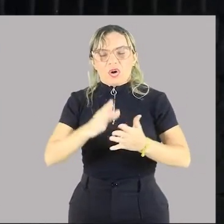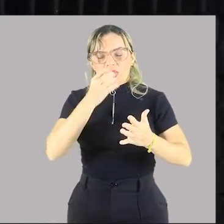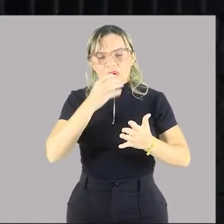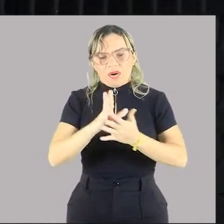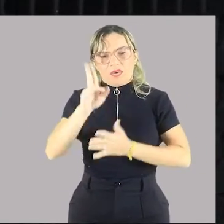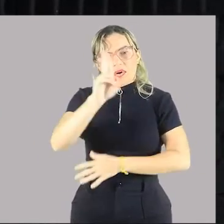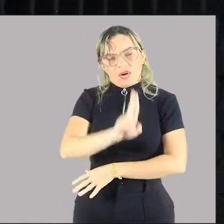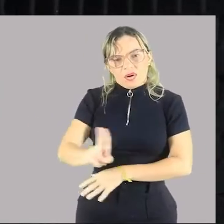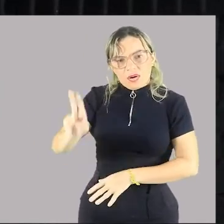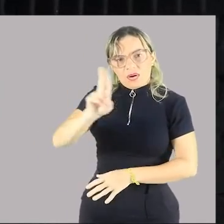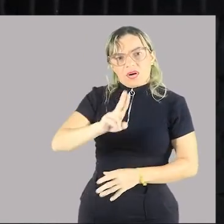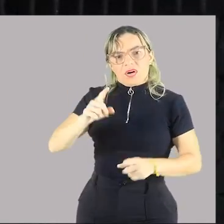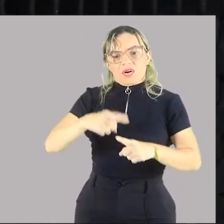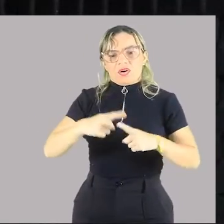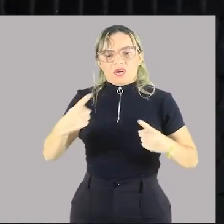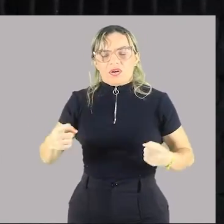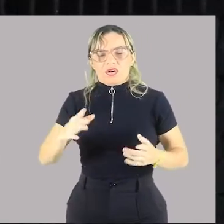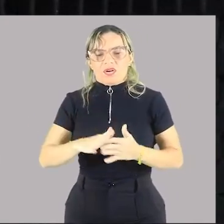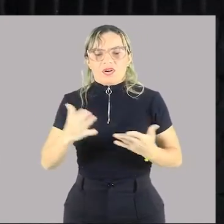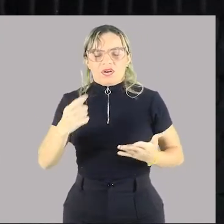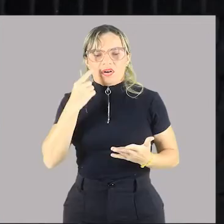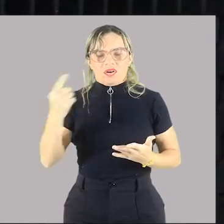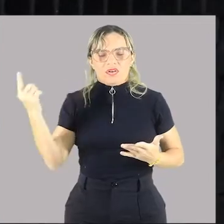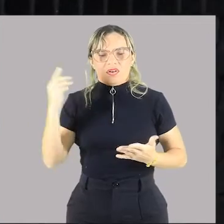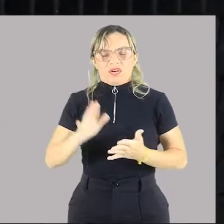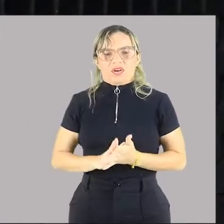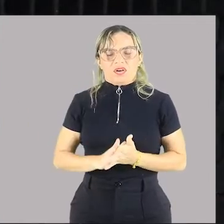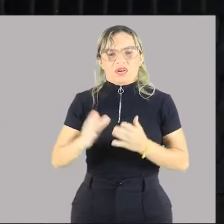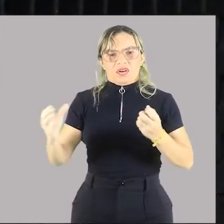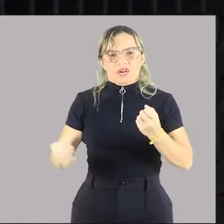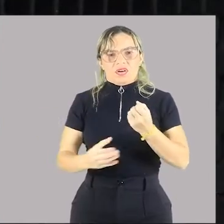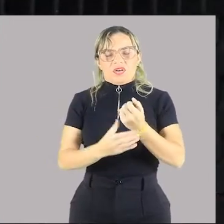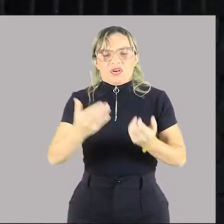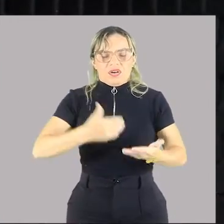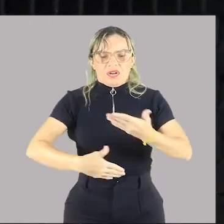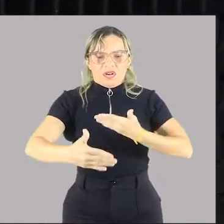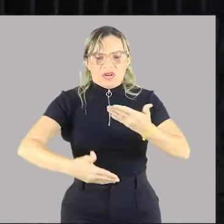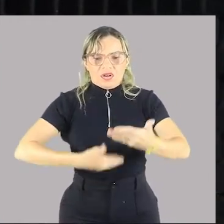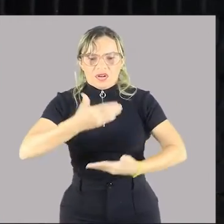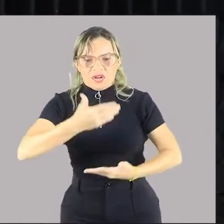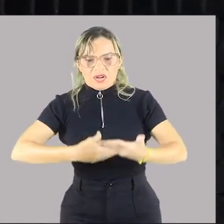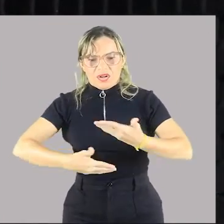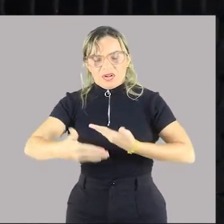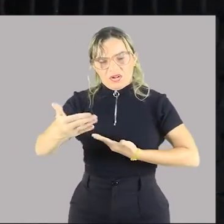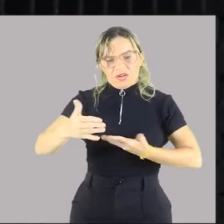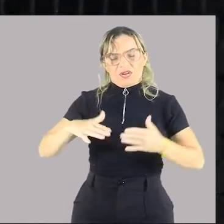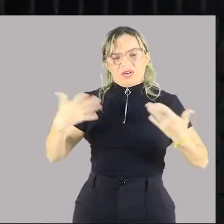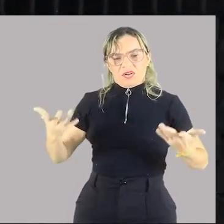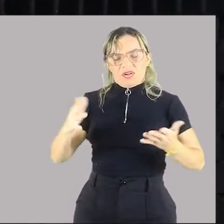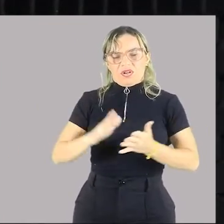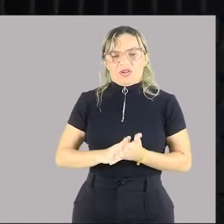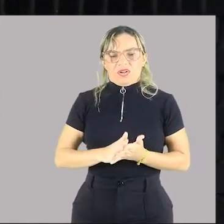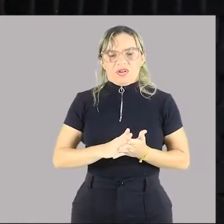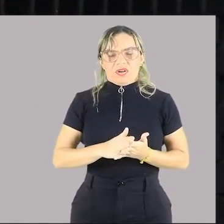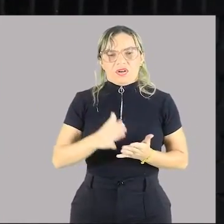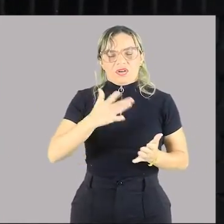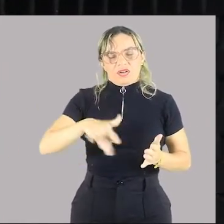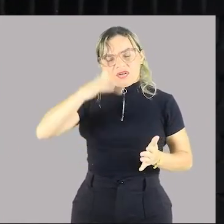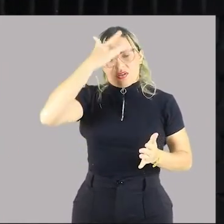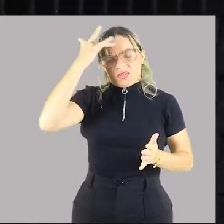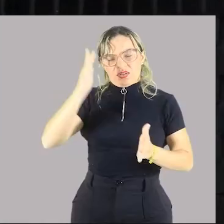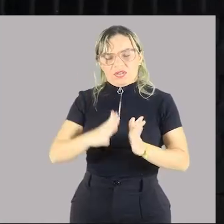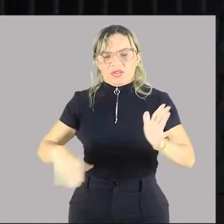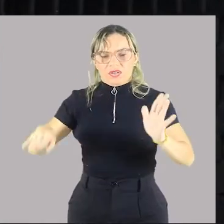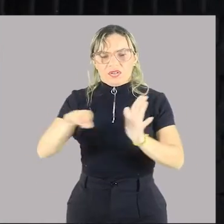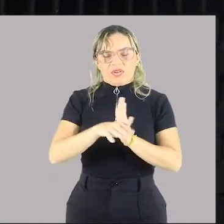usa essa produção delas. Para quê? Para garantir a sua sociabilidade, com seus compadres, suas comadres,